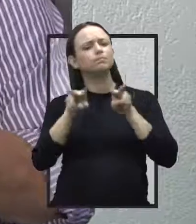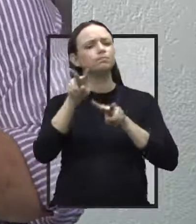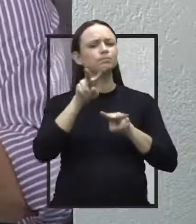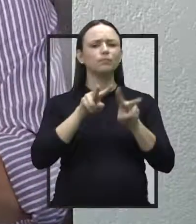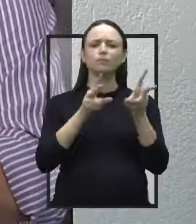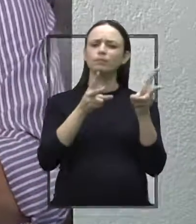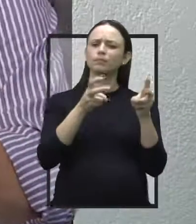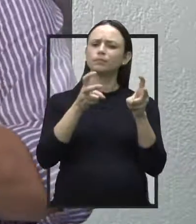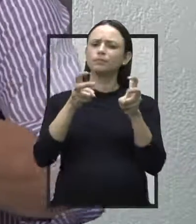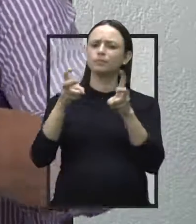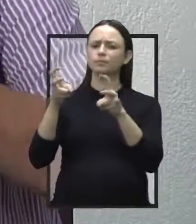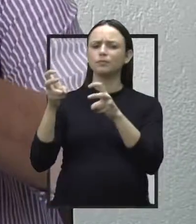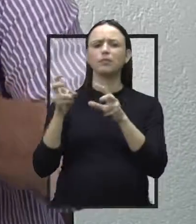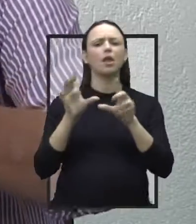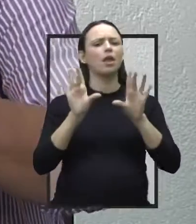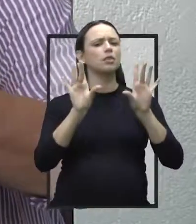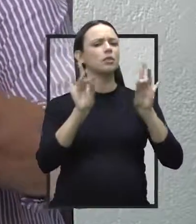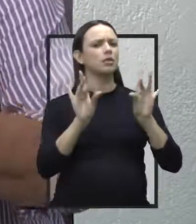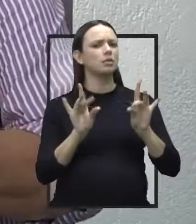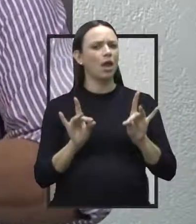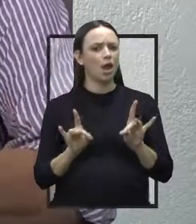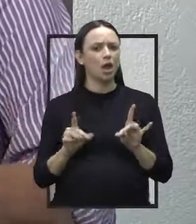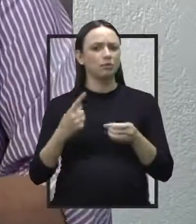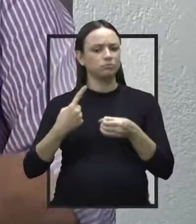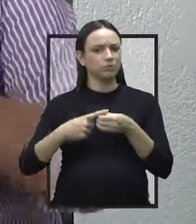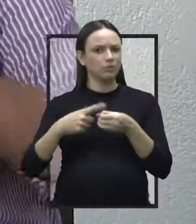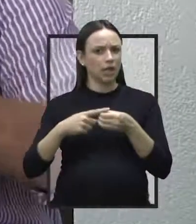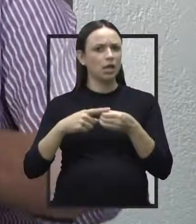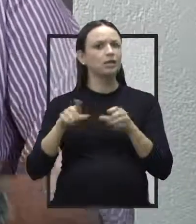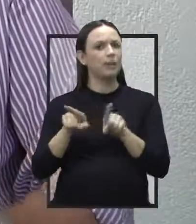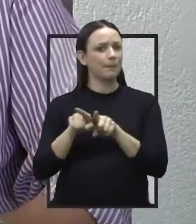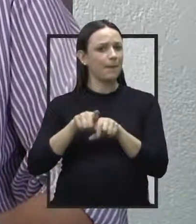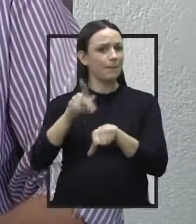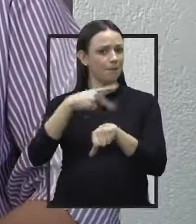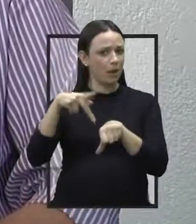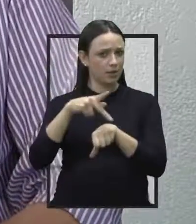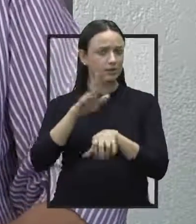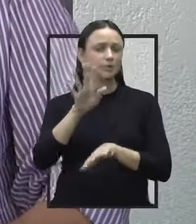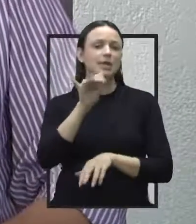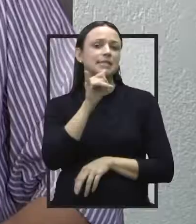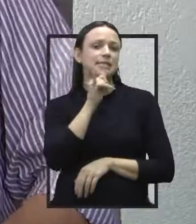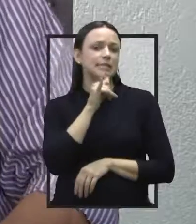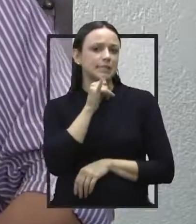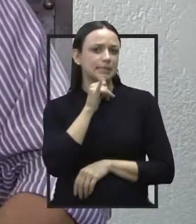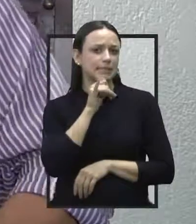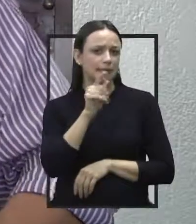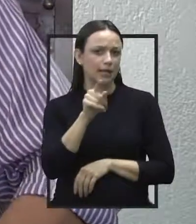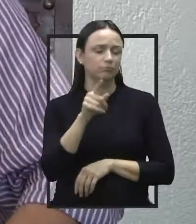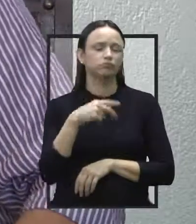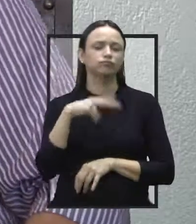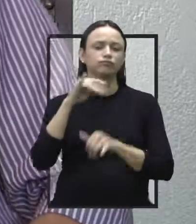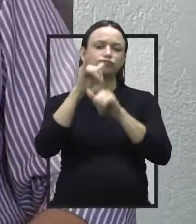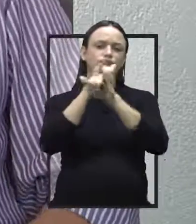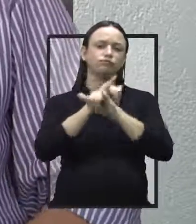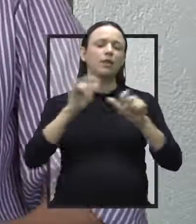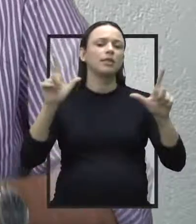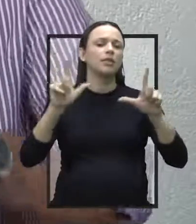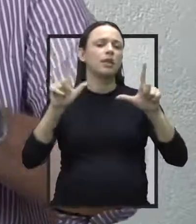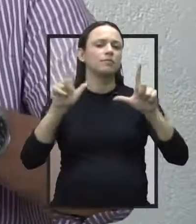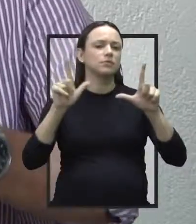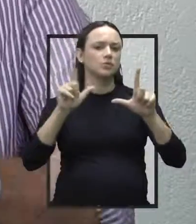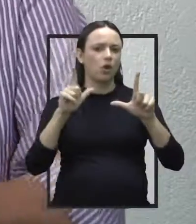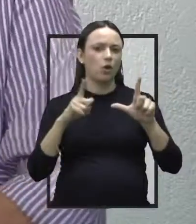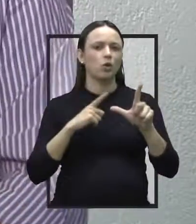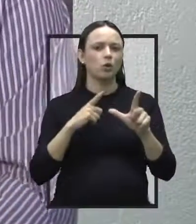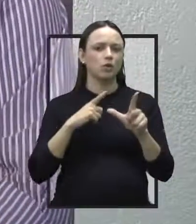detalhes da cidade ou até do próprio país. Por exemplo, nós estamos vendo aí pelo noticiário da televisão que